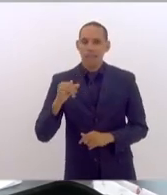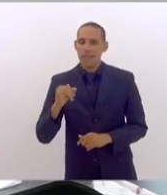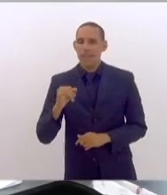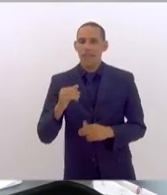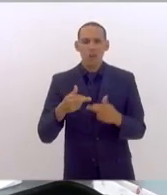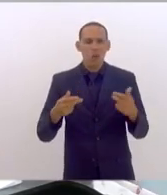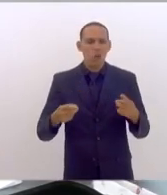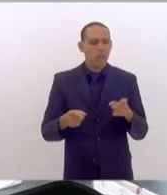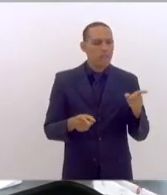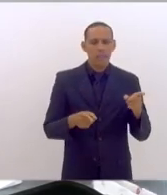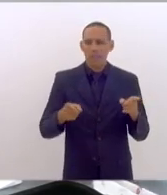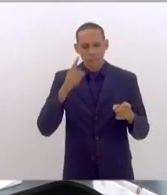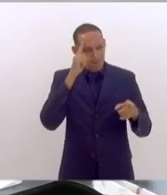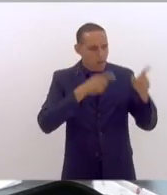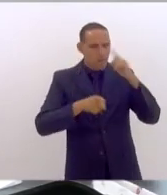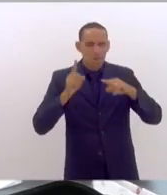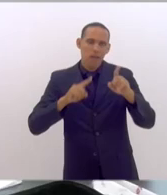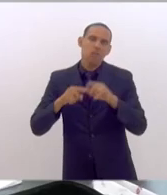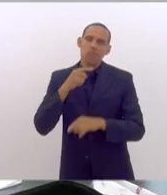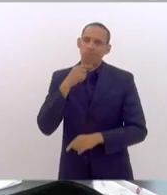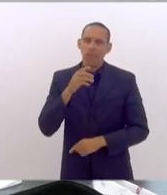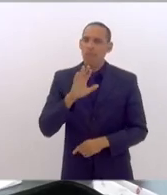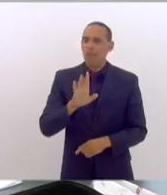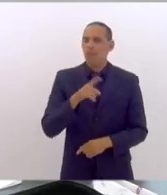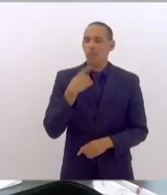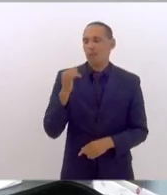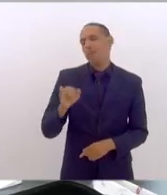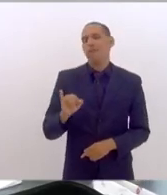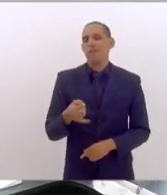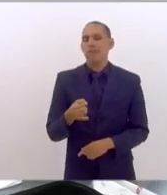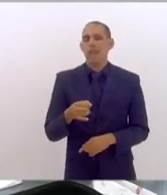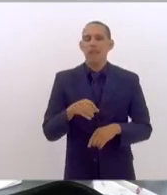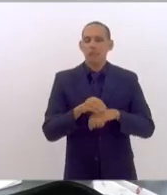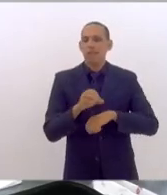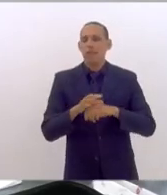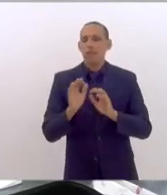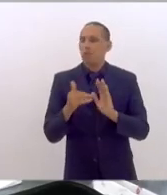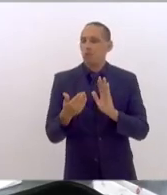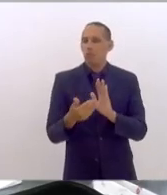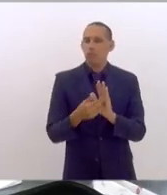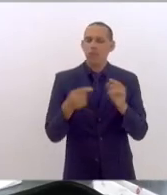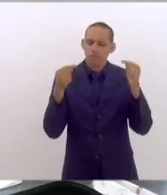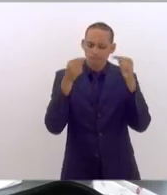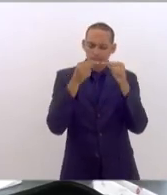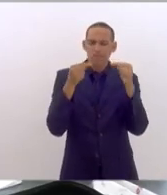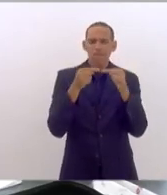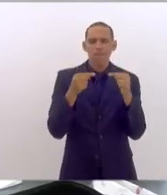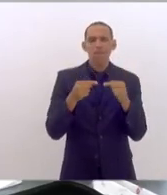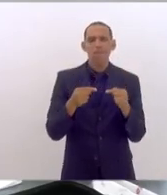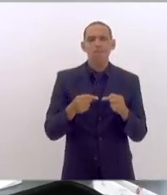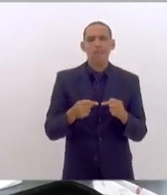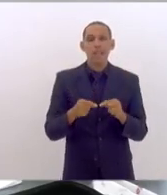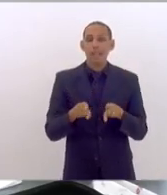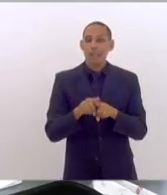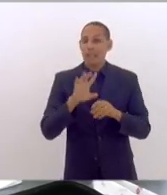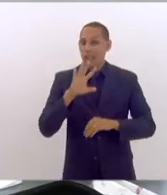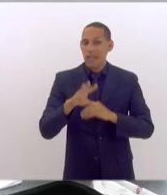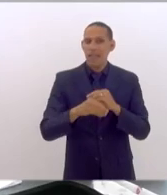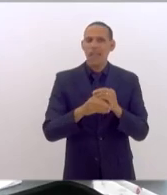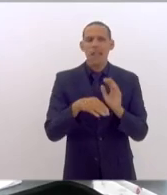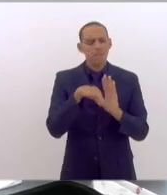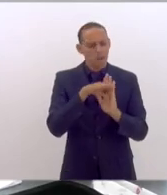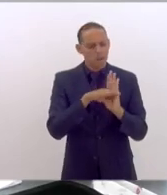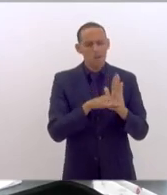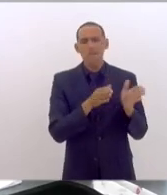é só aquela distância faça isso aqui eu vou de qualquer maneira vamos aproveitar ele as cores são todas muito pertinentes acrescentar é